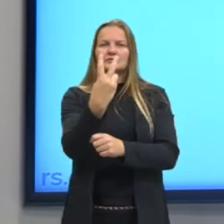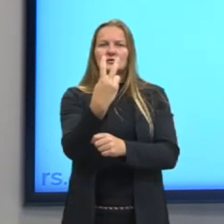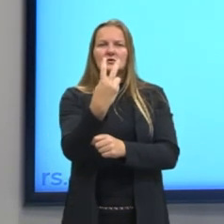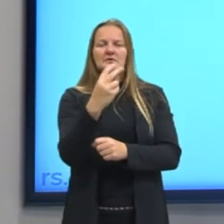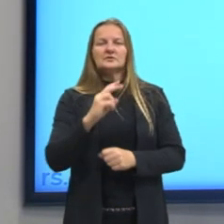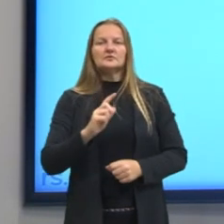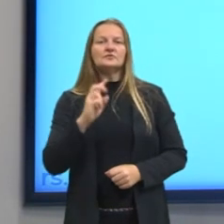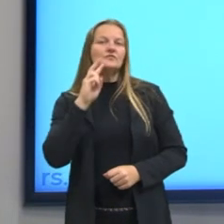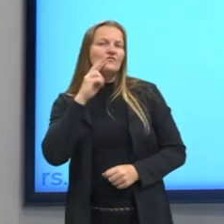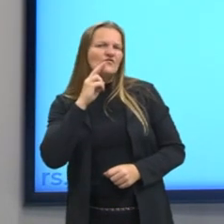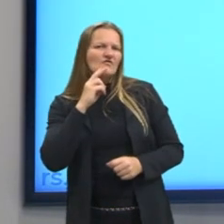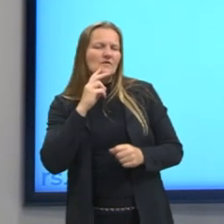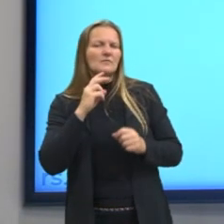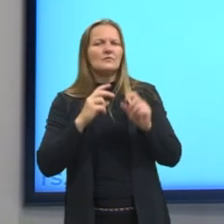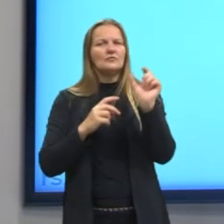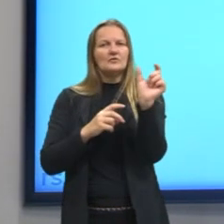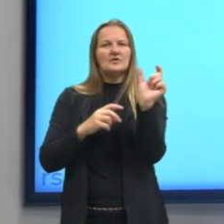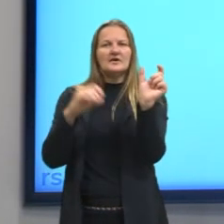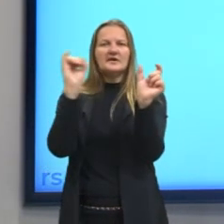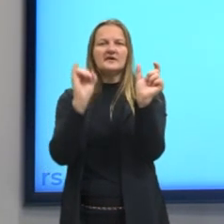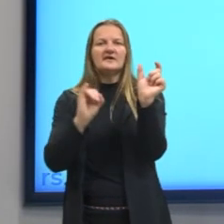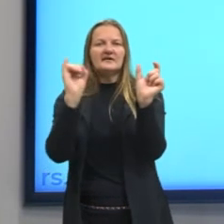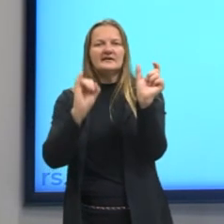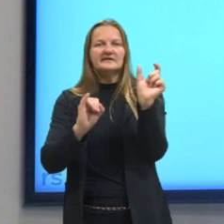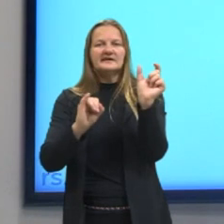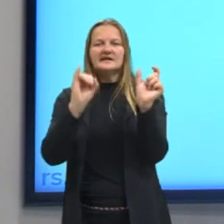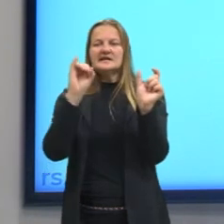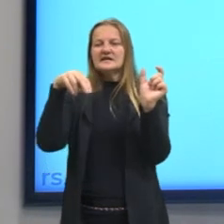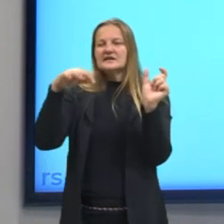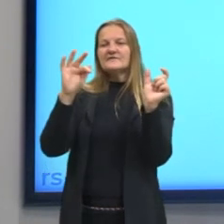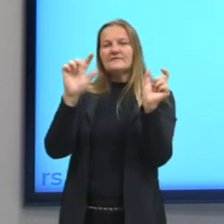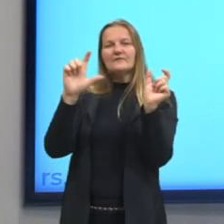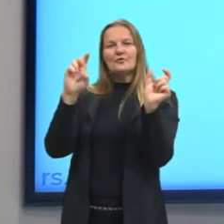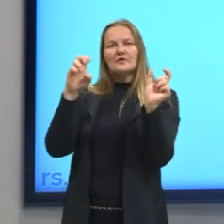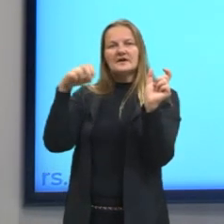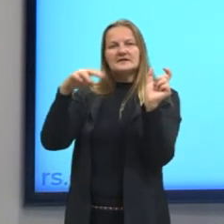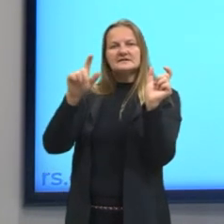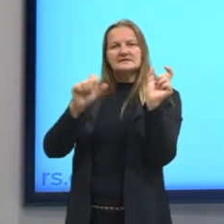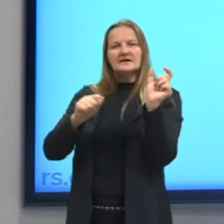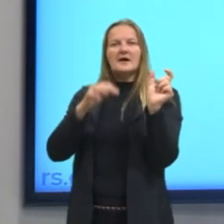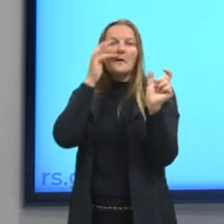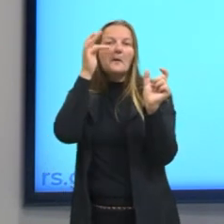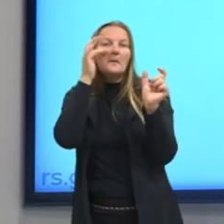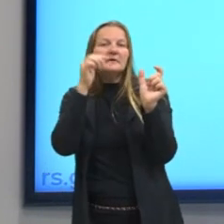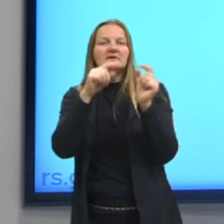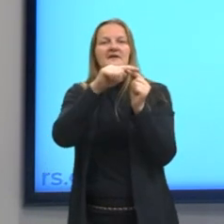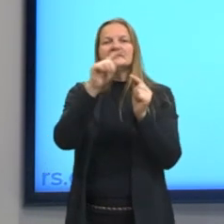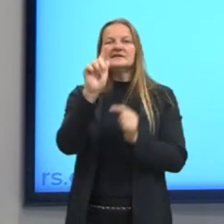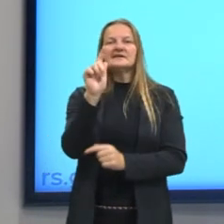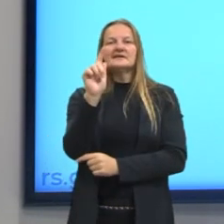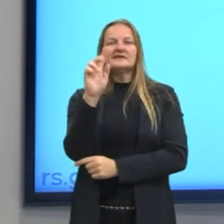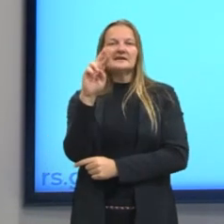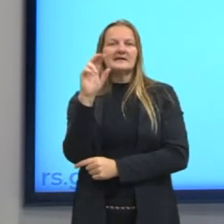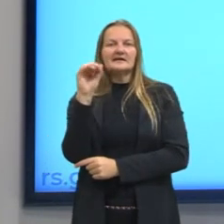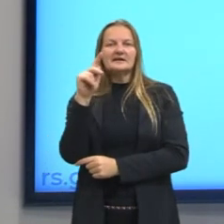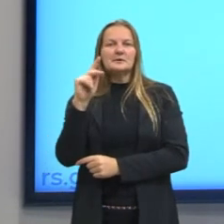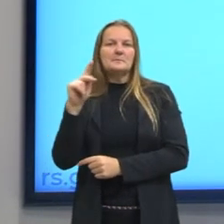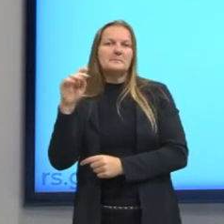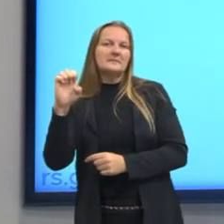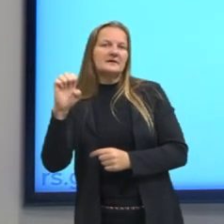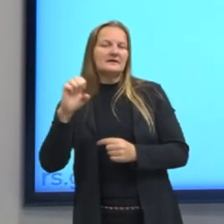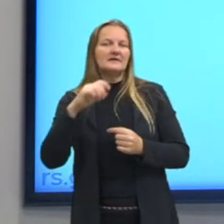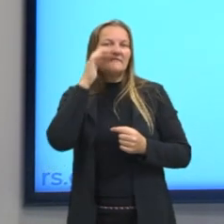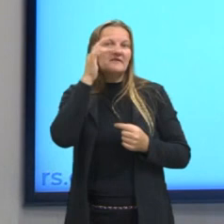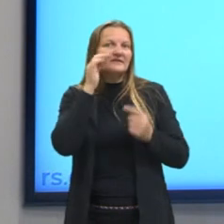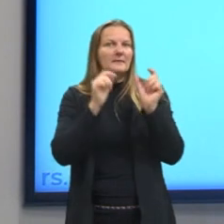vocábulos virais o italiano influenza e o francês gripe o primeiro era um